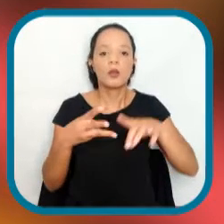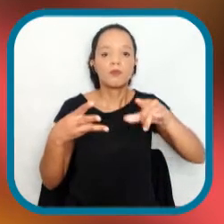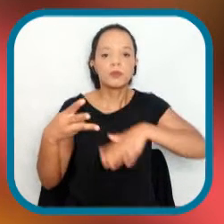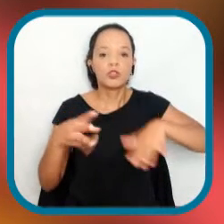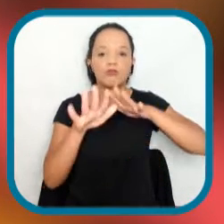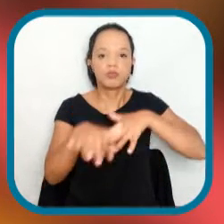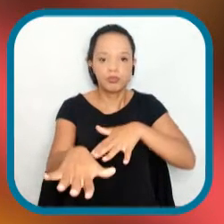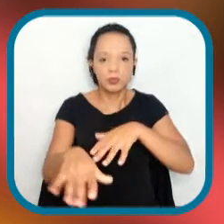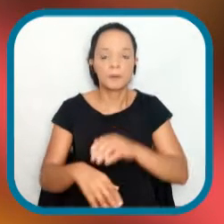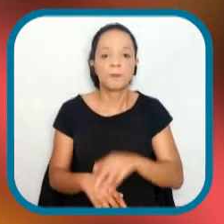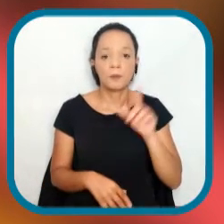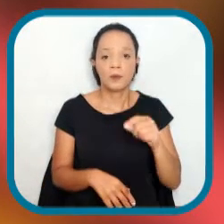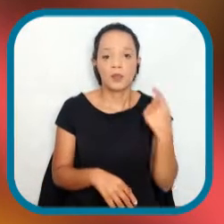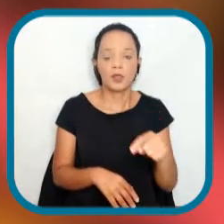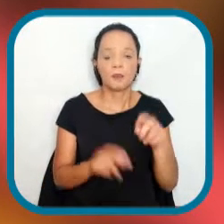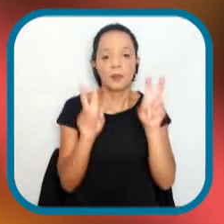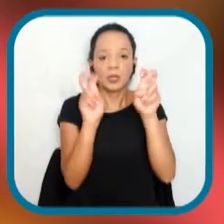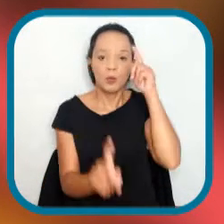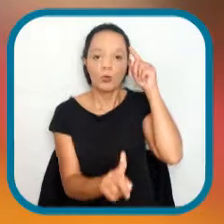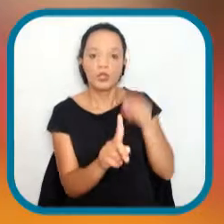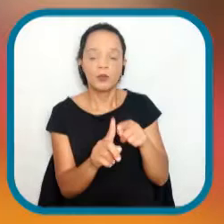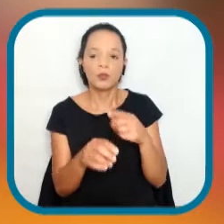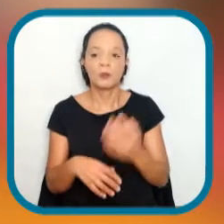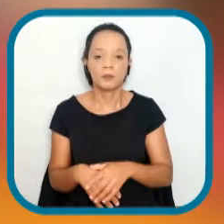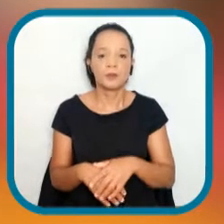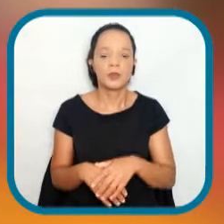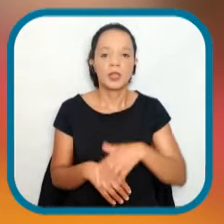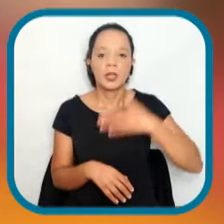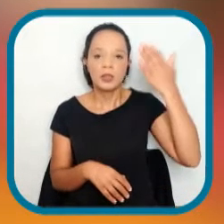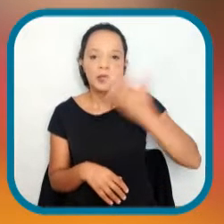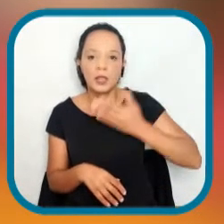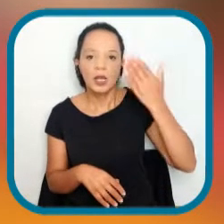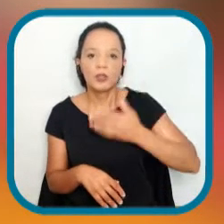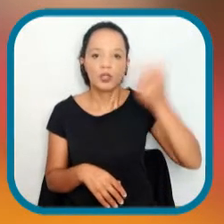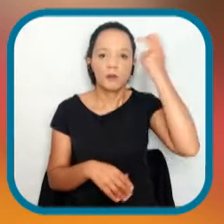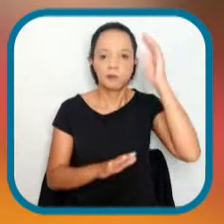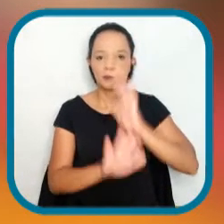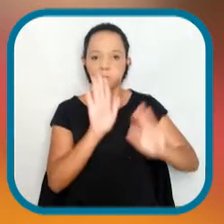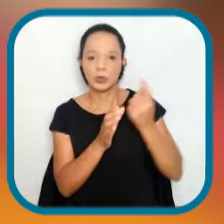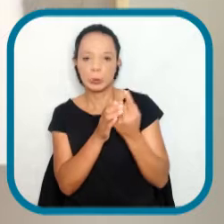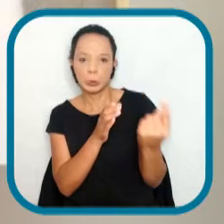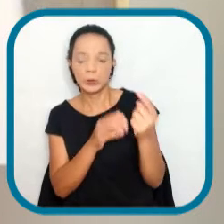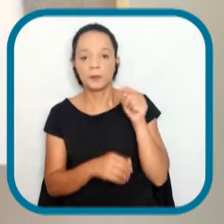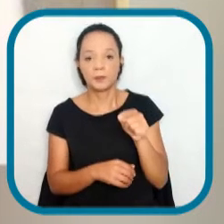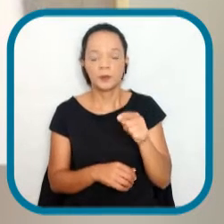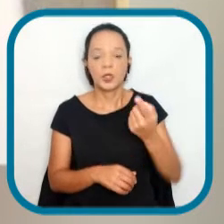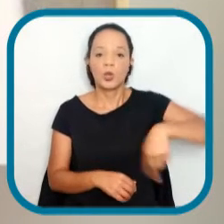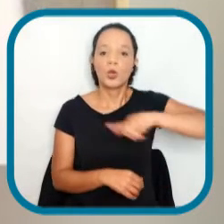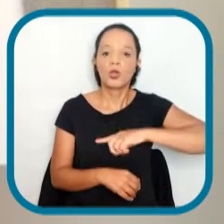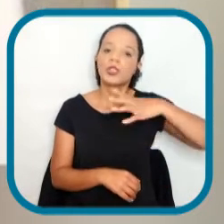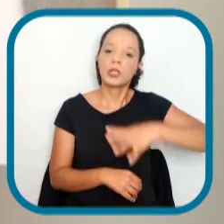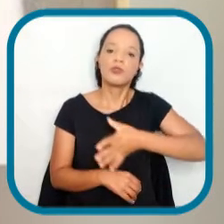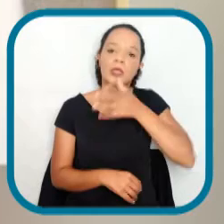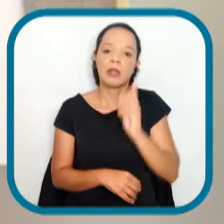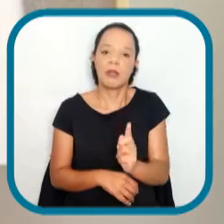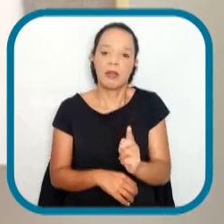vai organizar. Tem também o lema, desconfinar direitos e afastar preconceitos. E é essa exatamente a mensagem